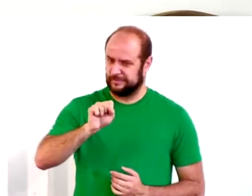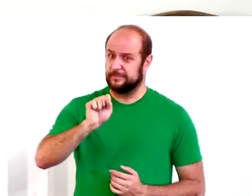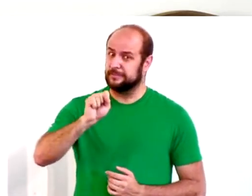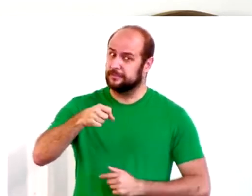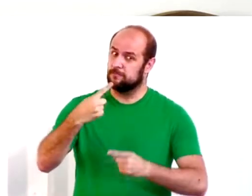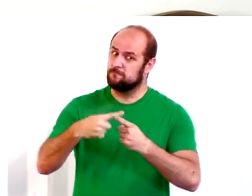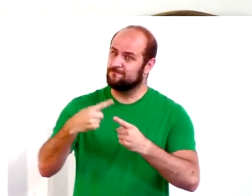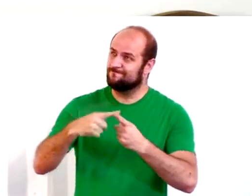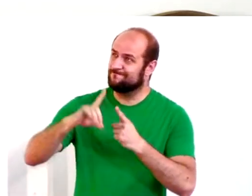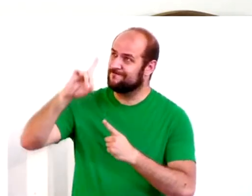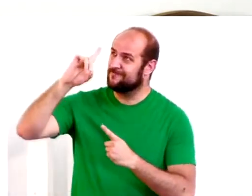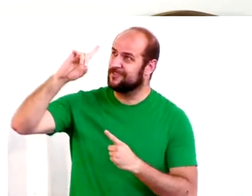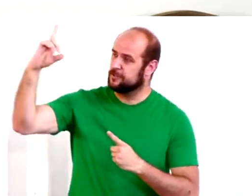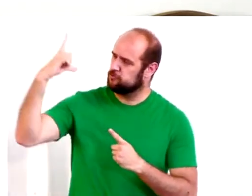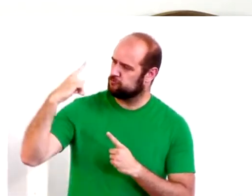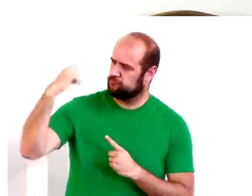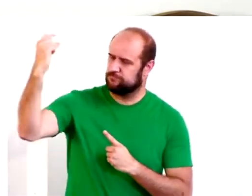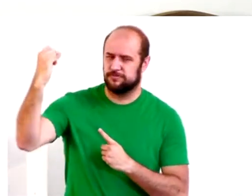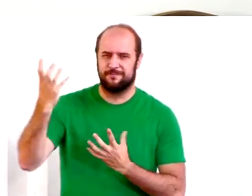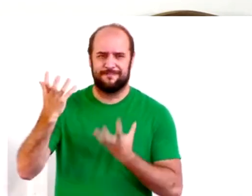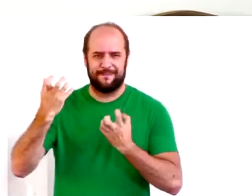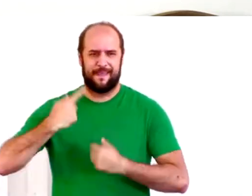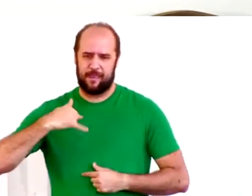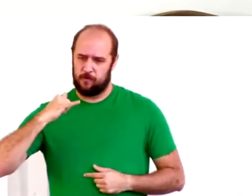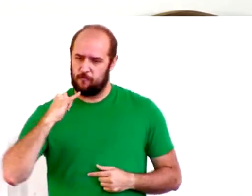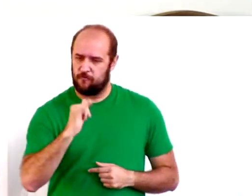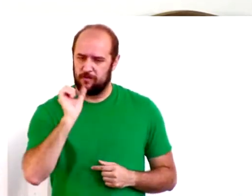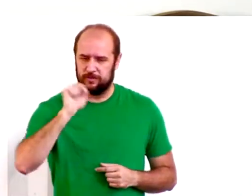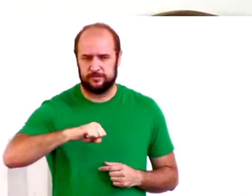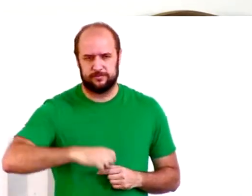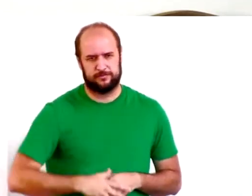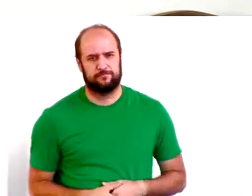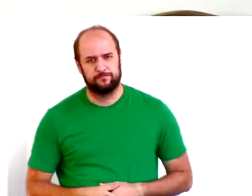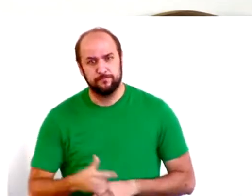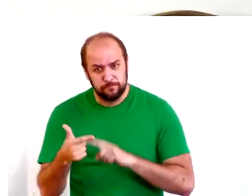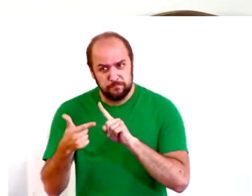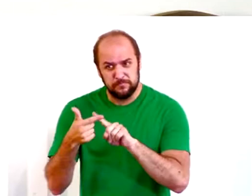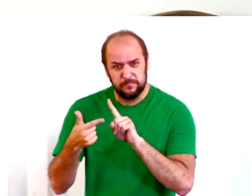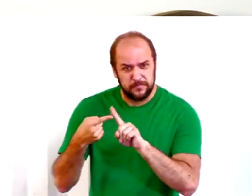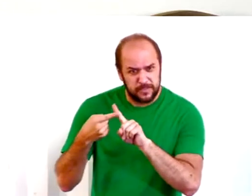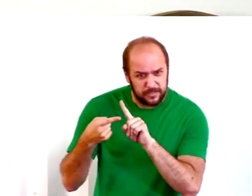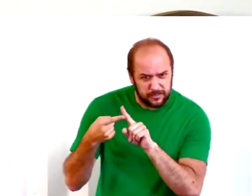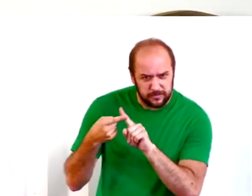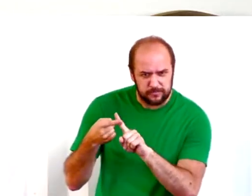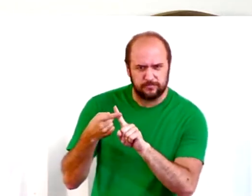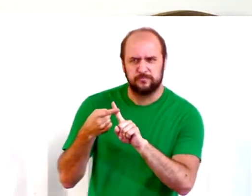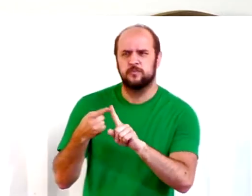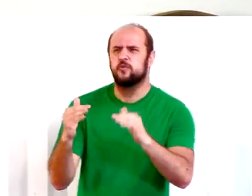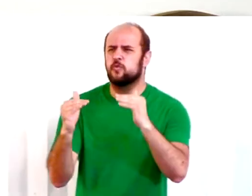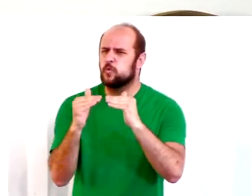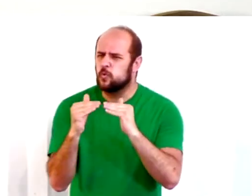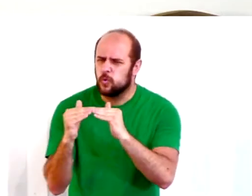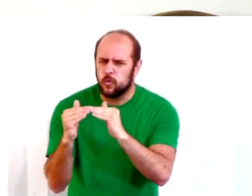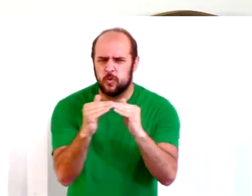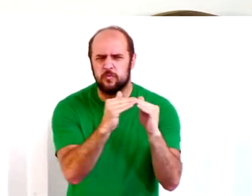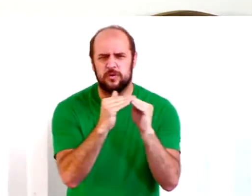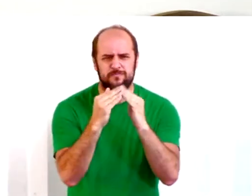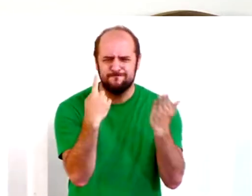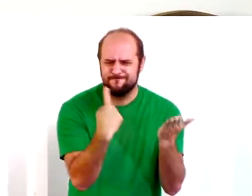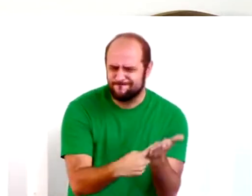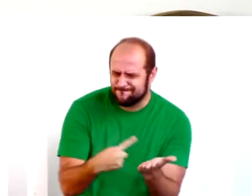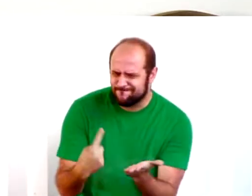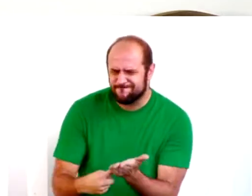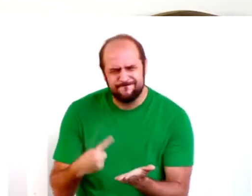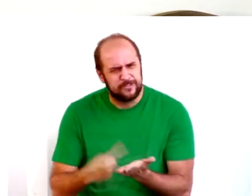de mim. Então essa é a primeira coisa, acordos e compromissos. Acordos e compromissos.